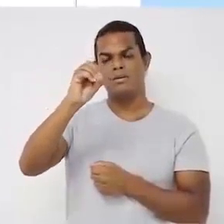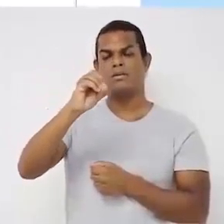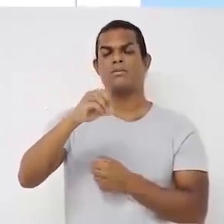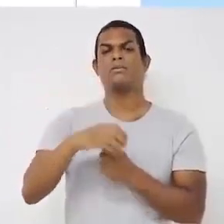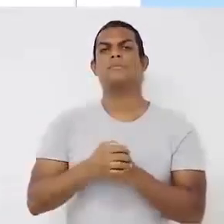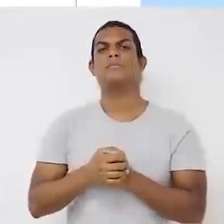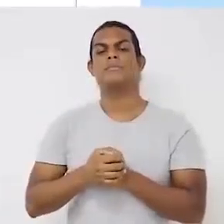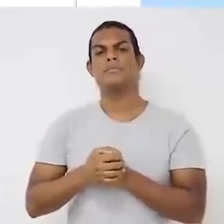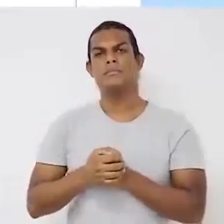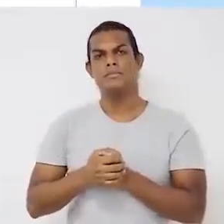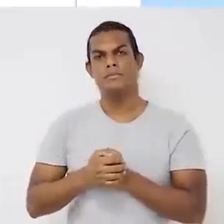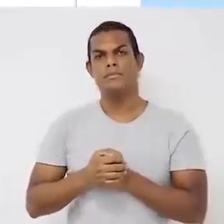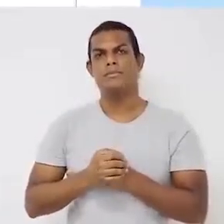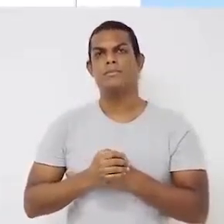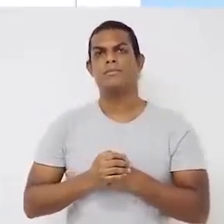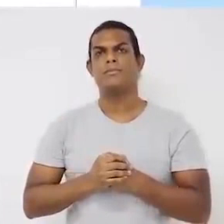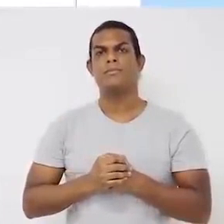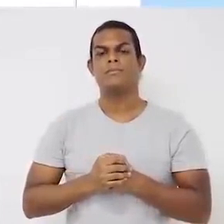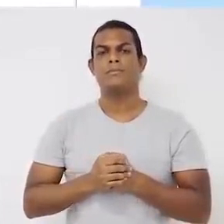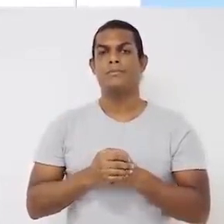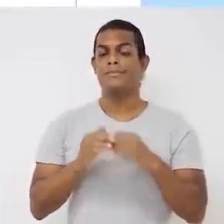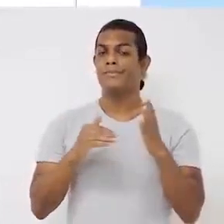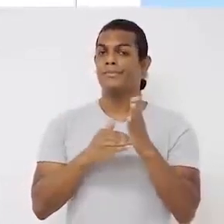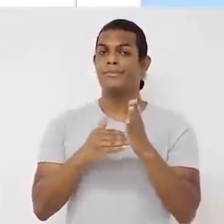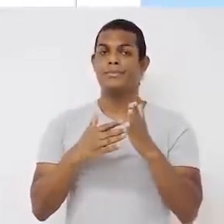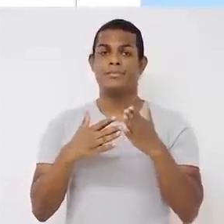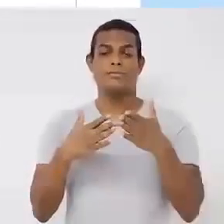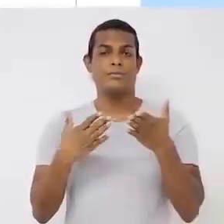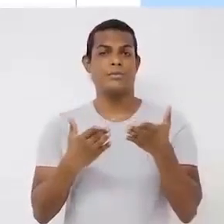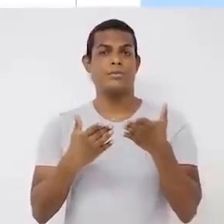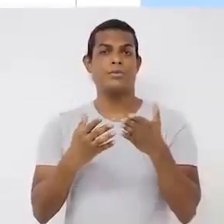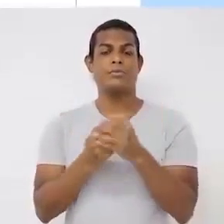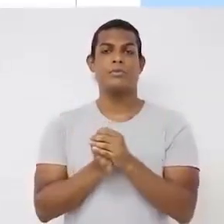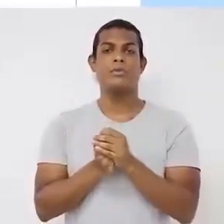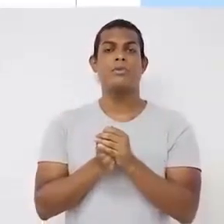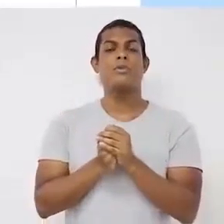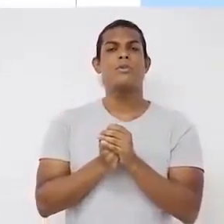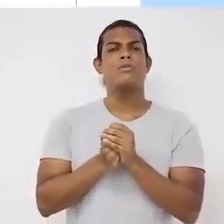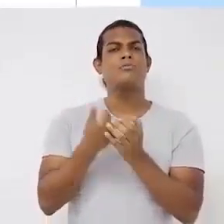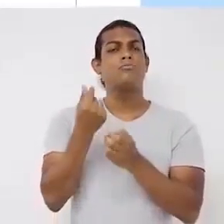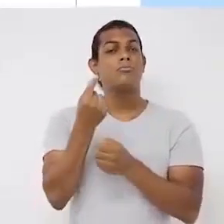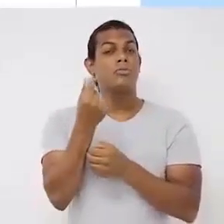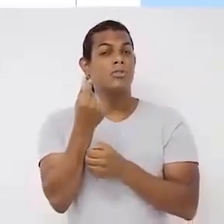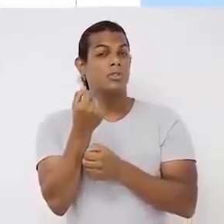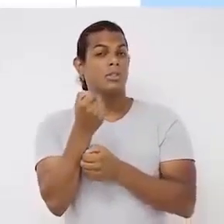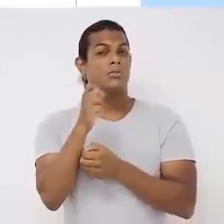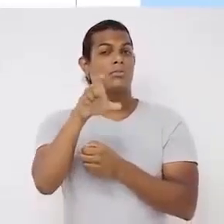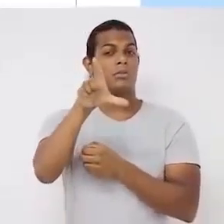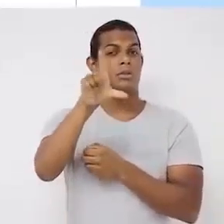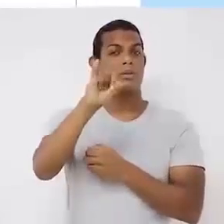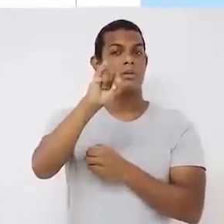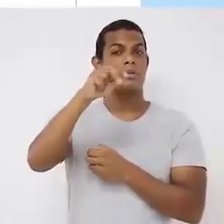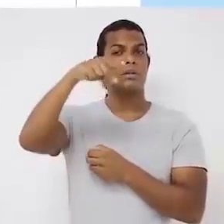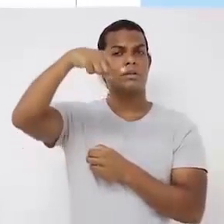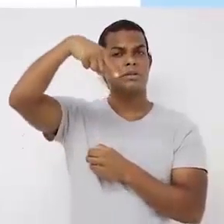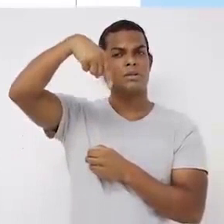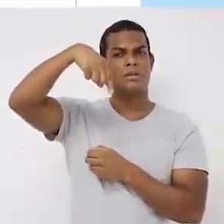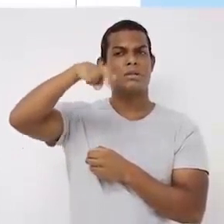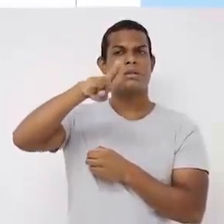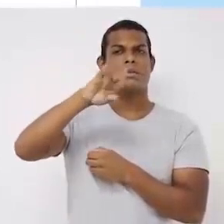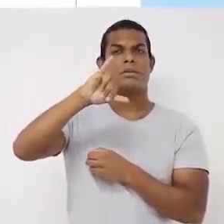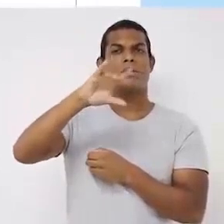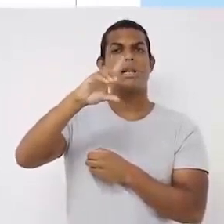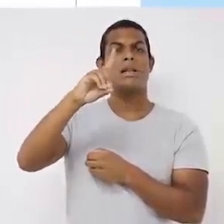não circulante. Por fim, o nosso patrimônio líquido, ok? Que vai estar do mesmo lado